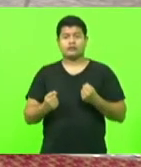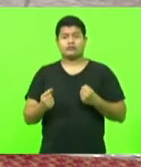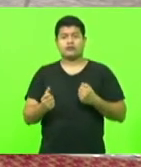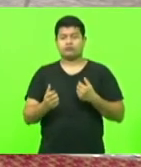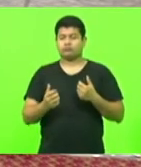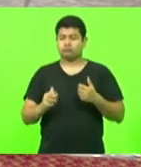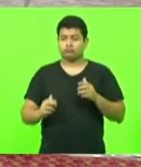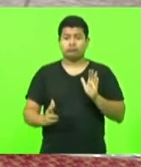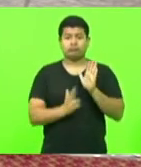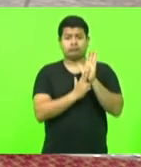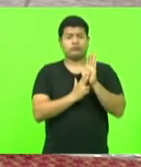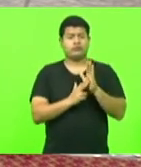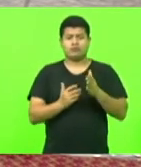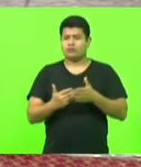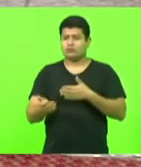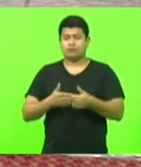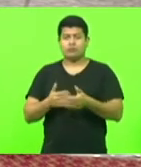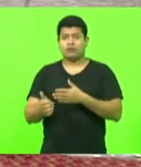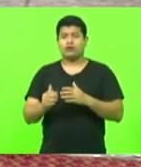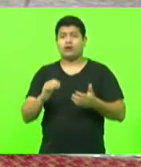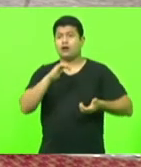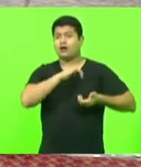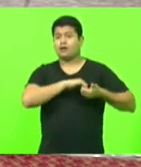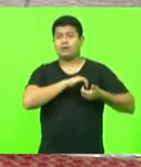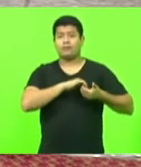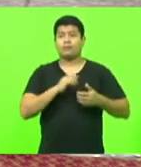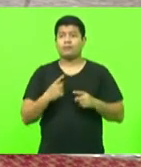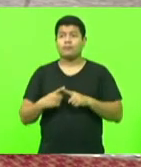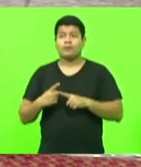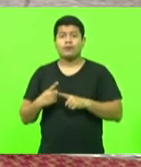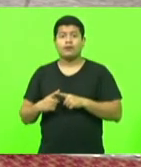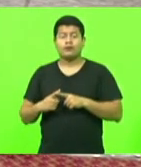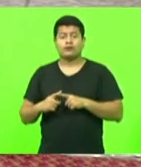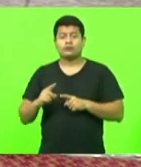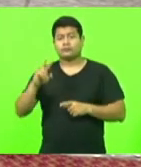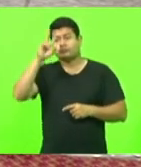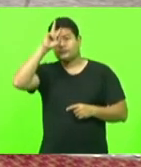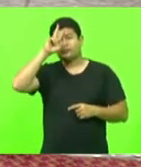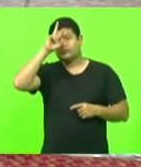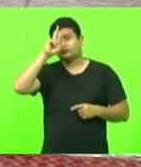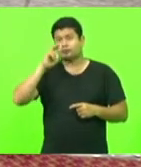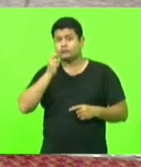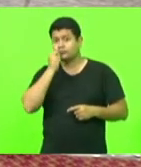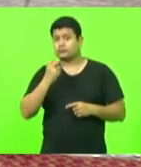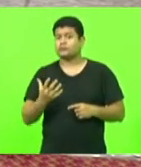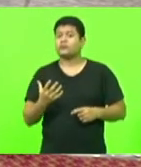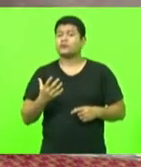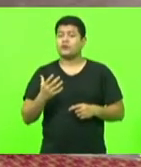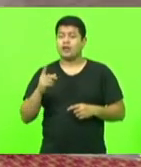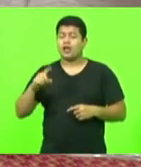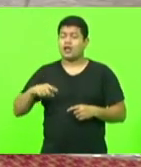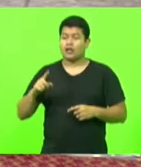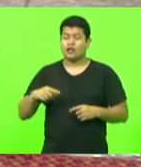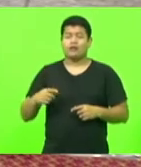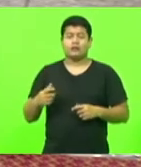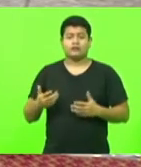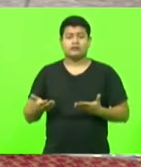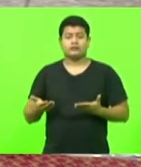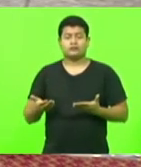qualquer canto do Estado, pois a história é boa para nós. E manter uma história